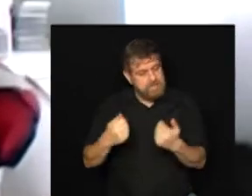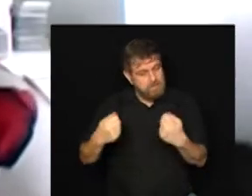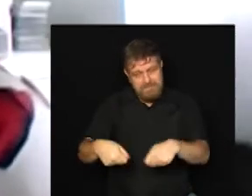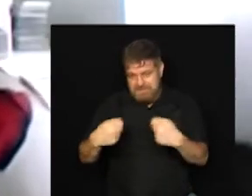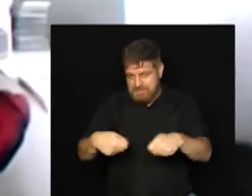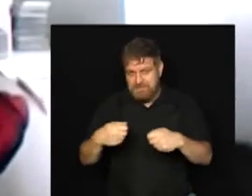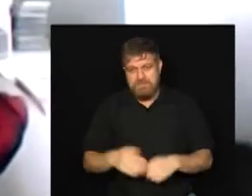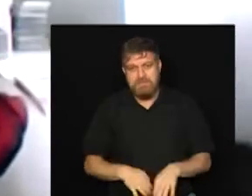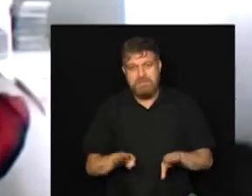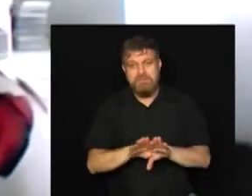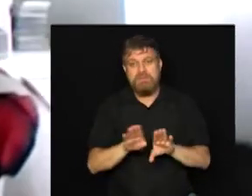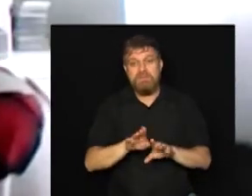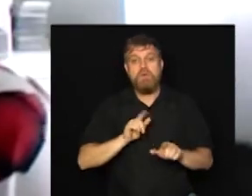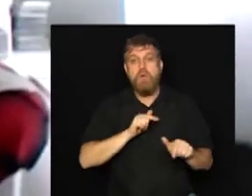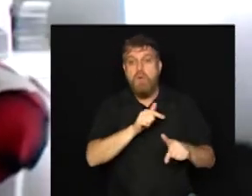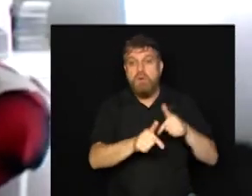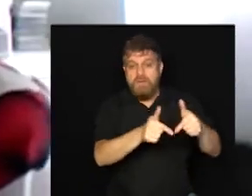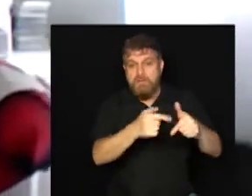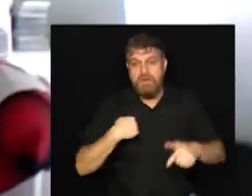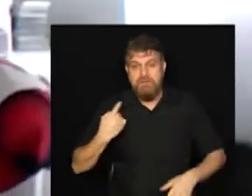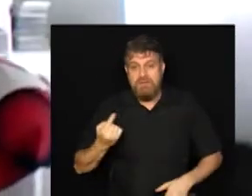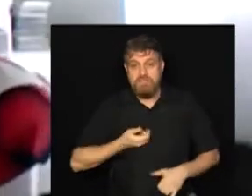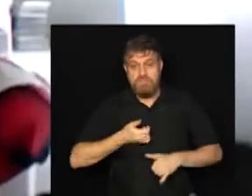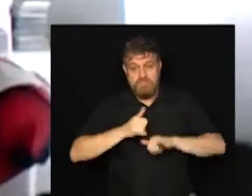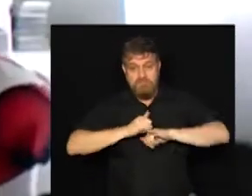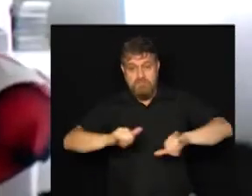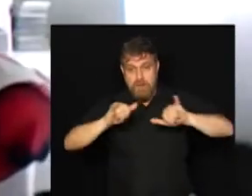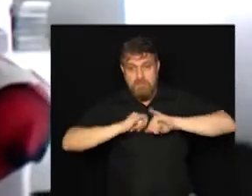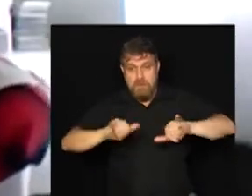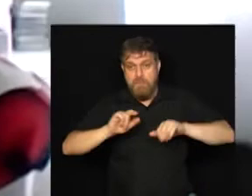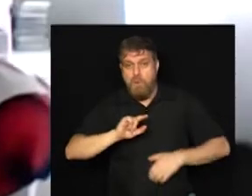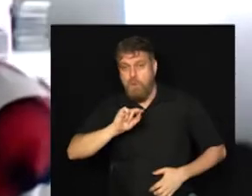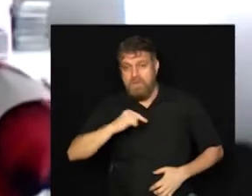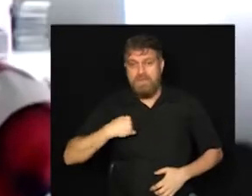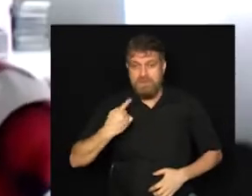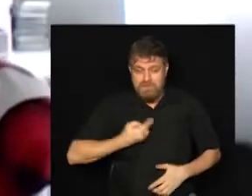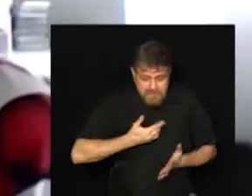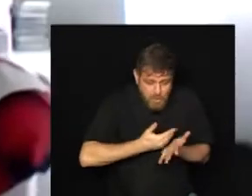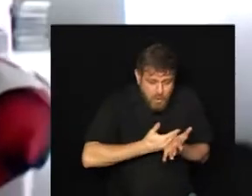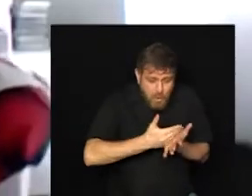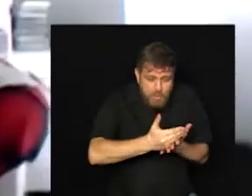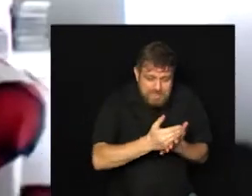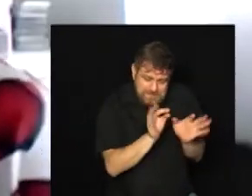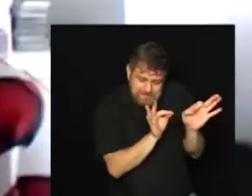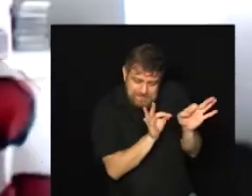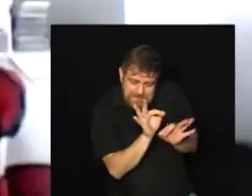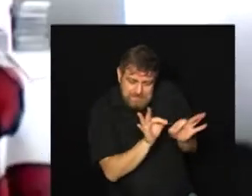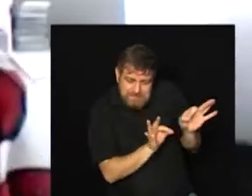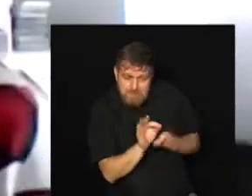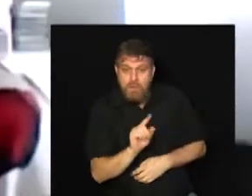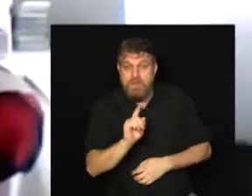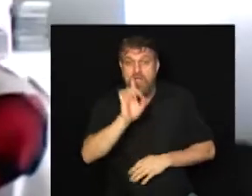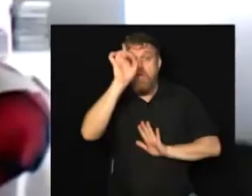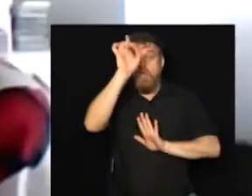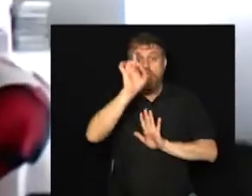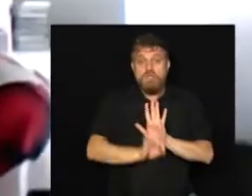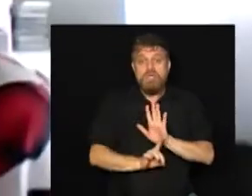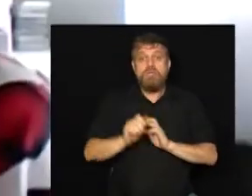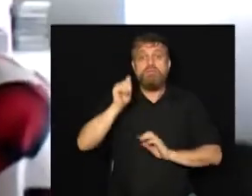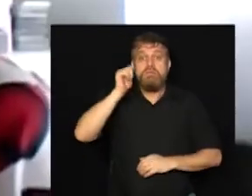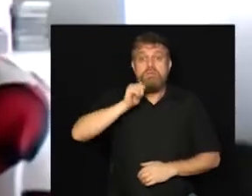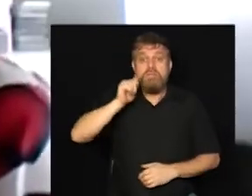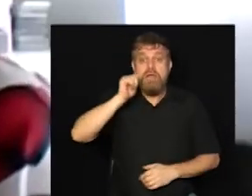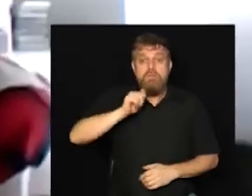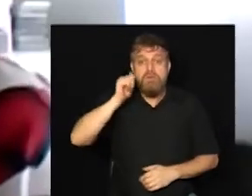tem um trabalho que nós gostaríamos muito de estar fazendo, que já estamos começando a formular, é o direito dessa